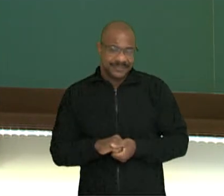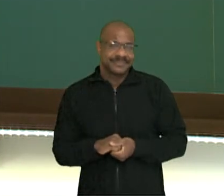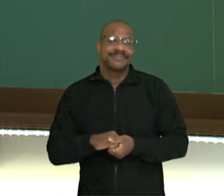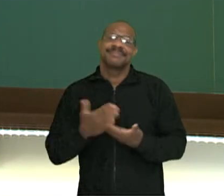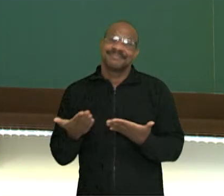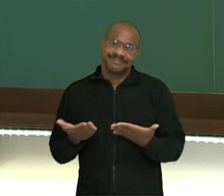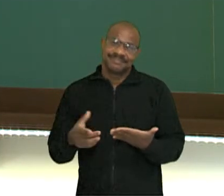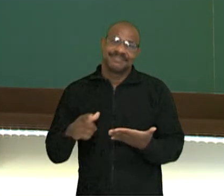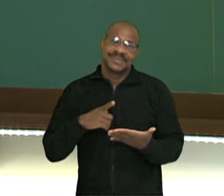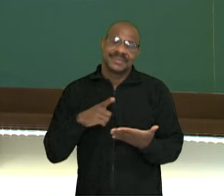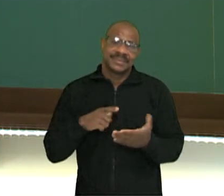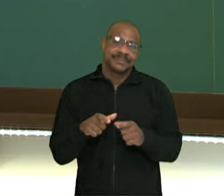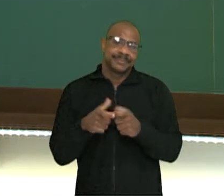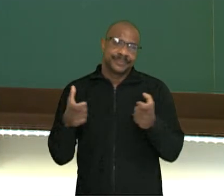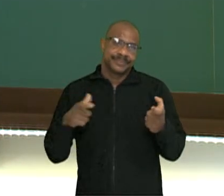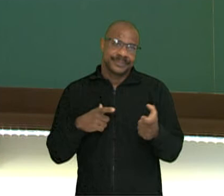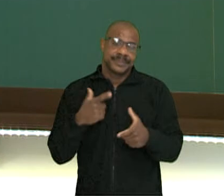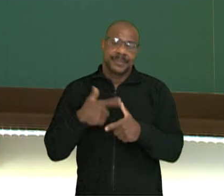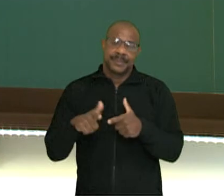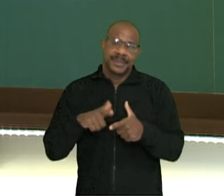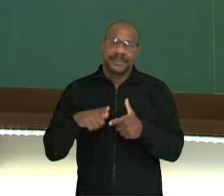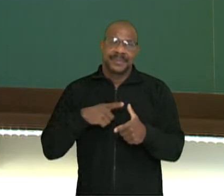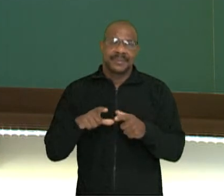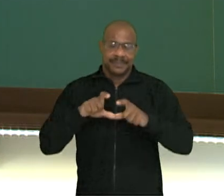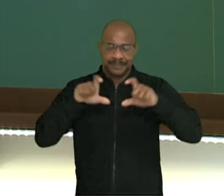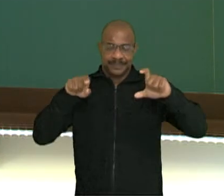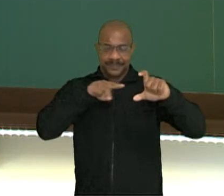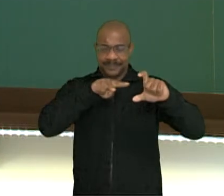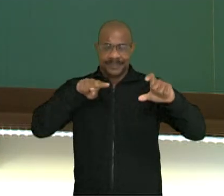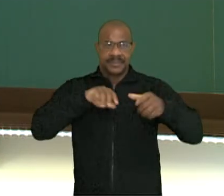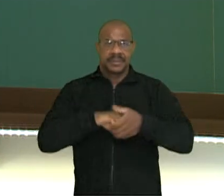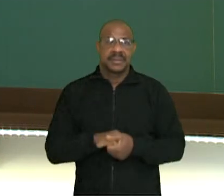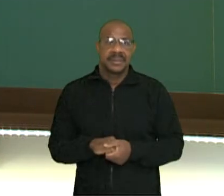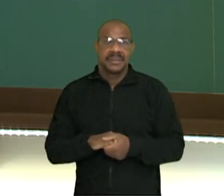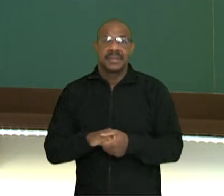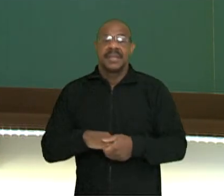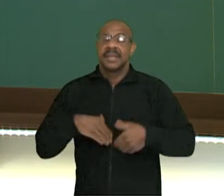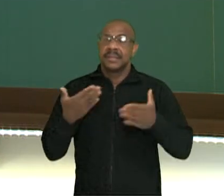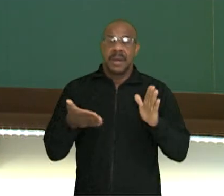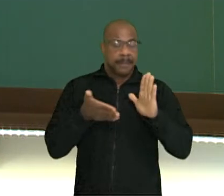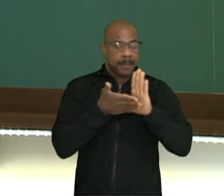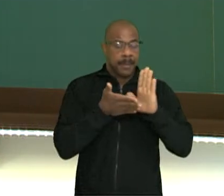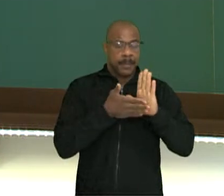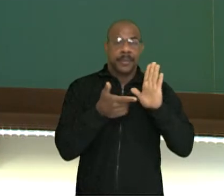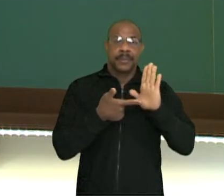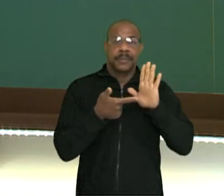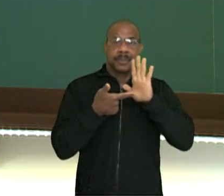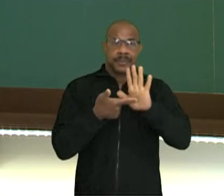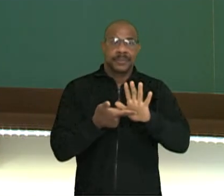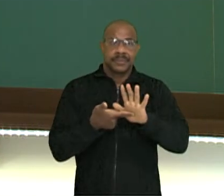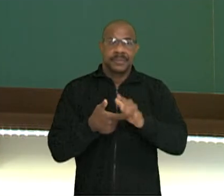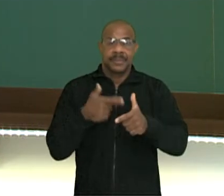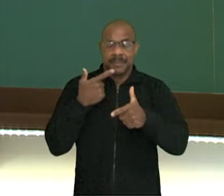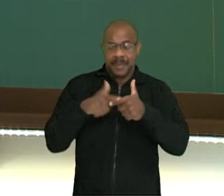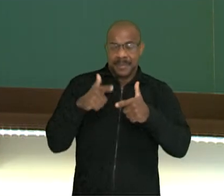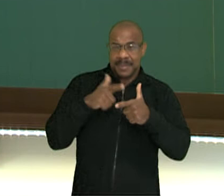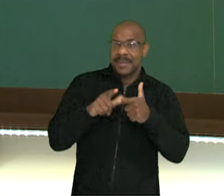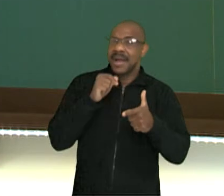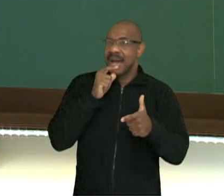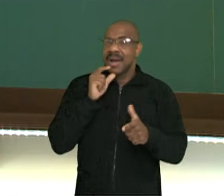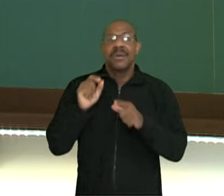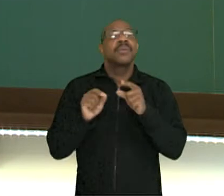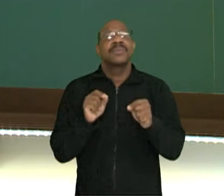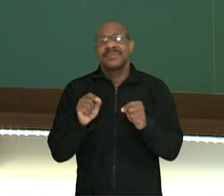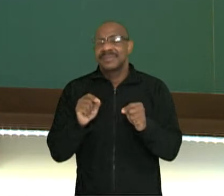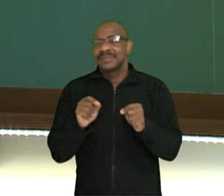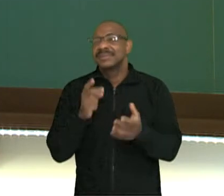que está sendo explicitado aqui, Retomando a questão proposta, a escassez de água é um problema que